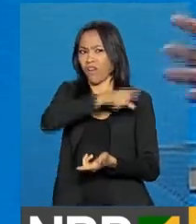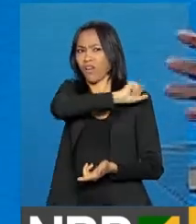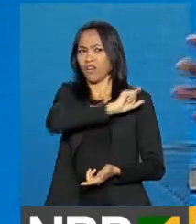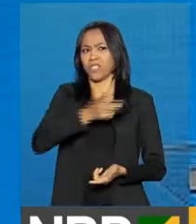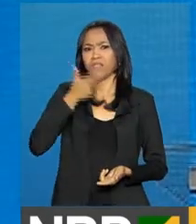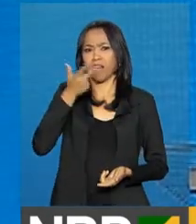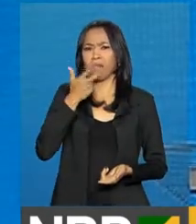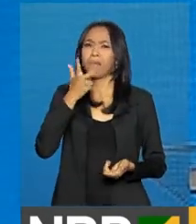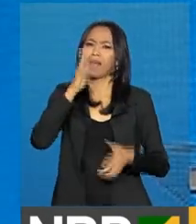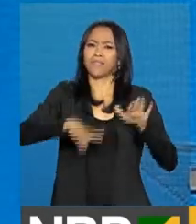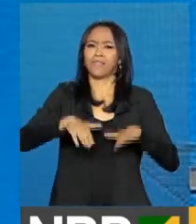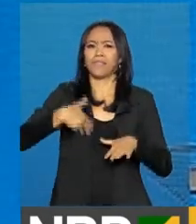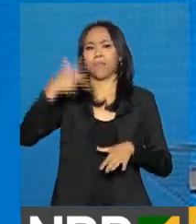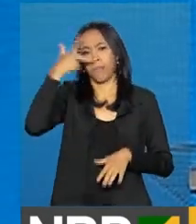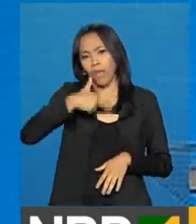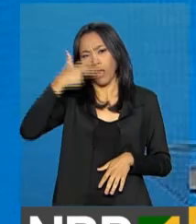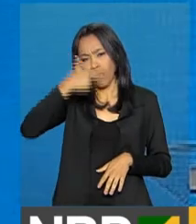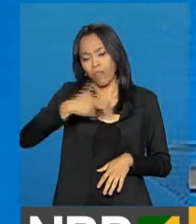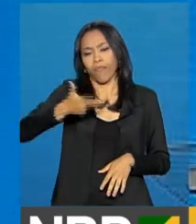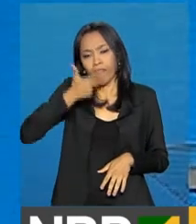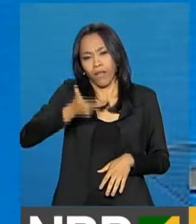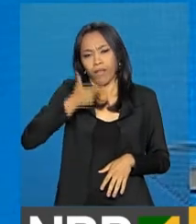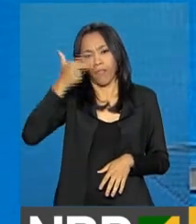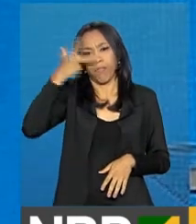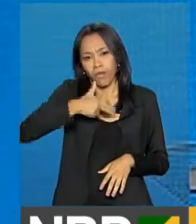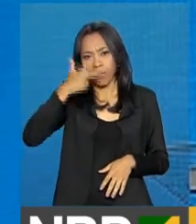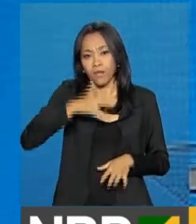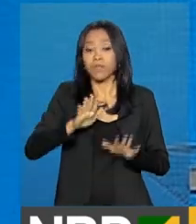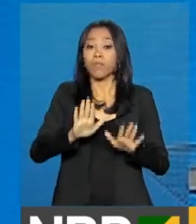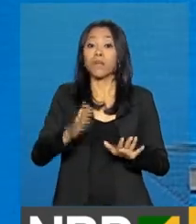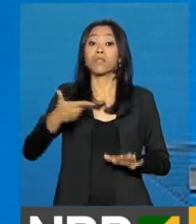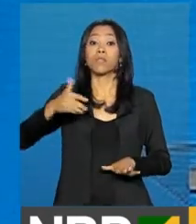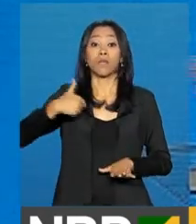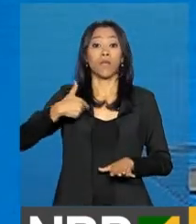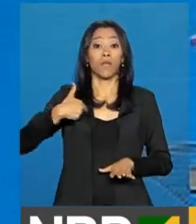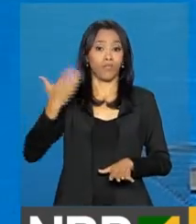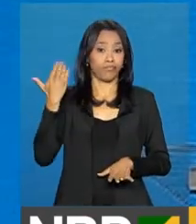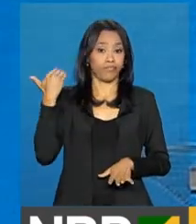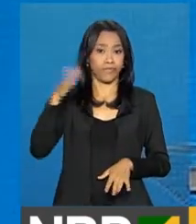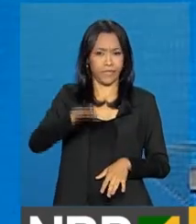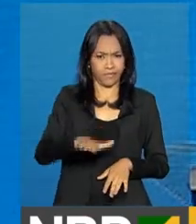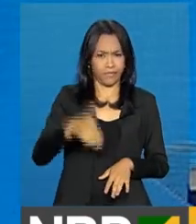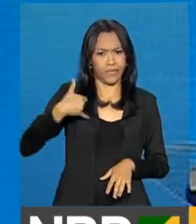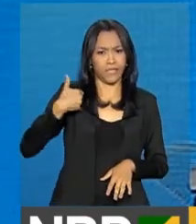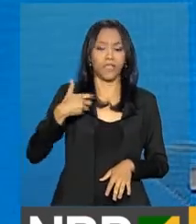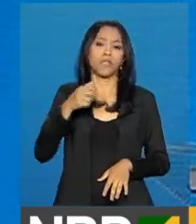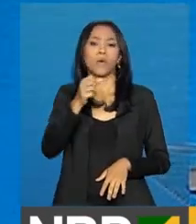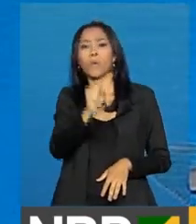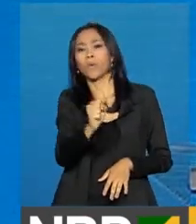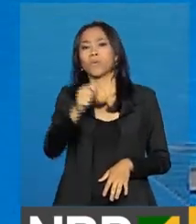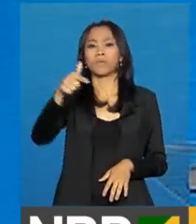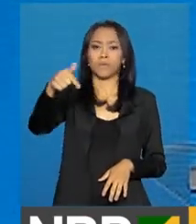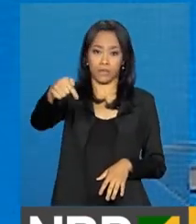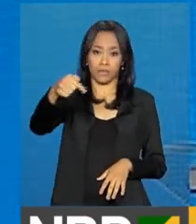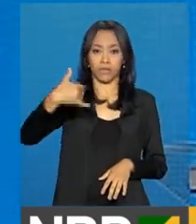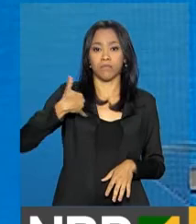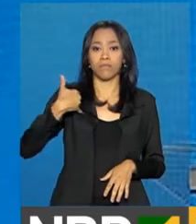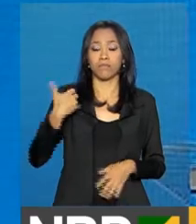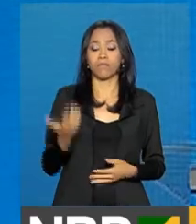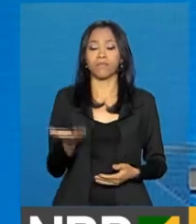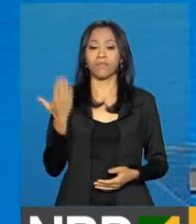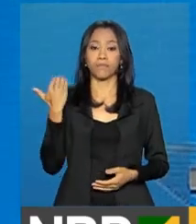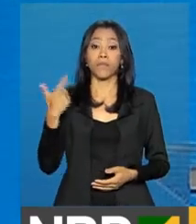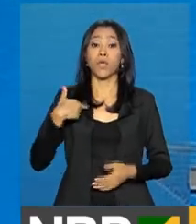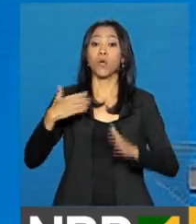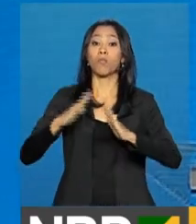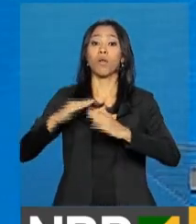começa a repetir os mesmos fatos, né? Mas quando eu era criança, muito criança, 8, 9 anos, 7 anos, eu morava numa